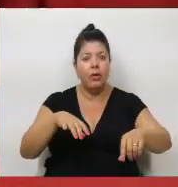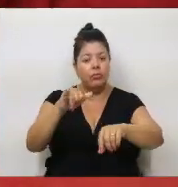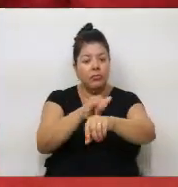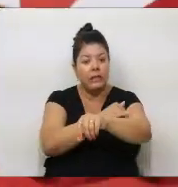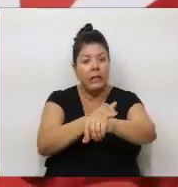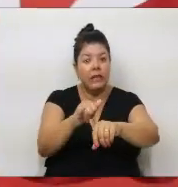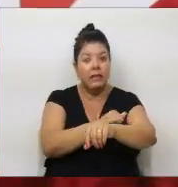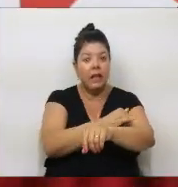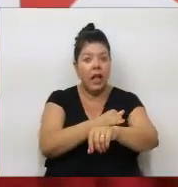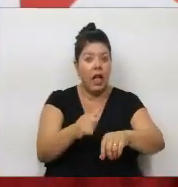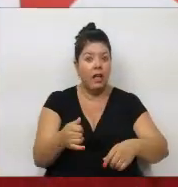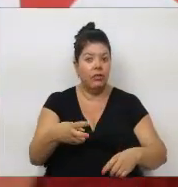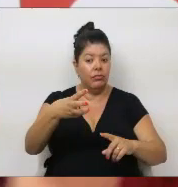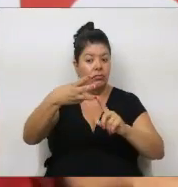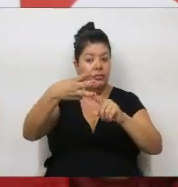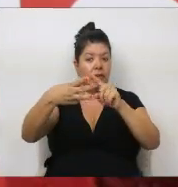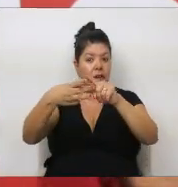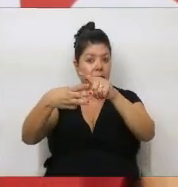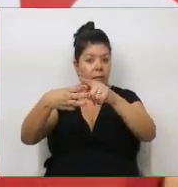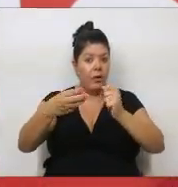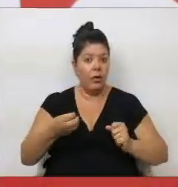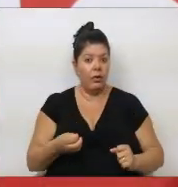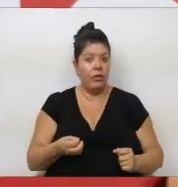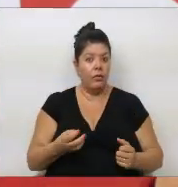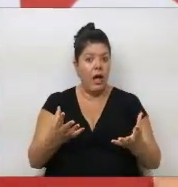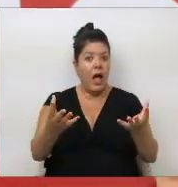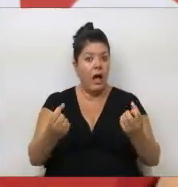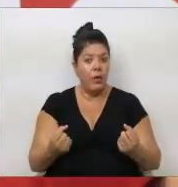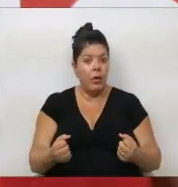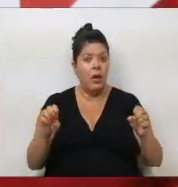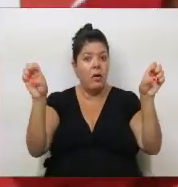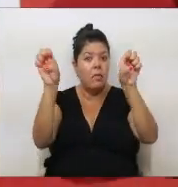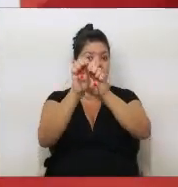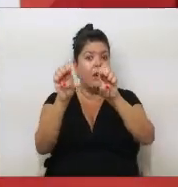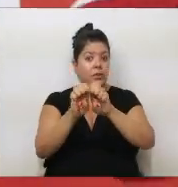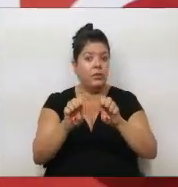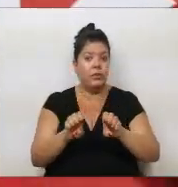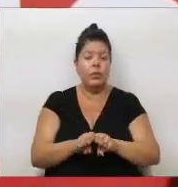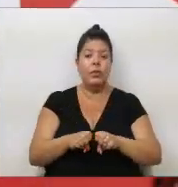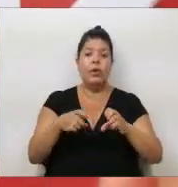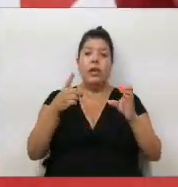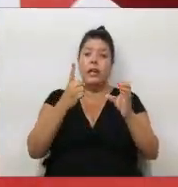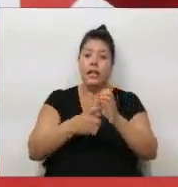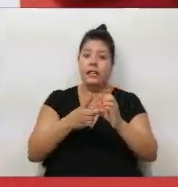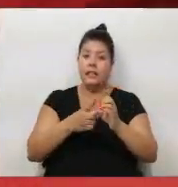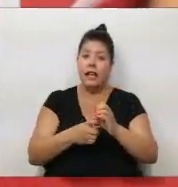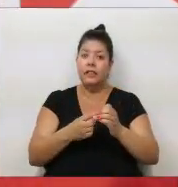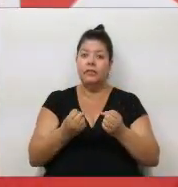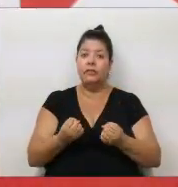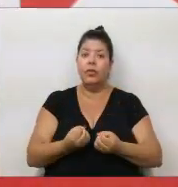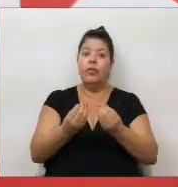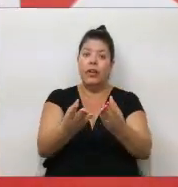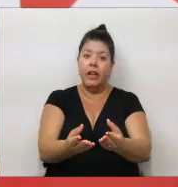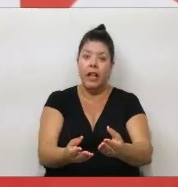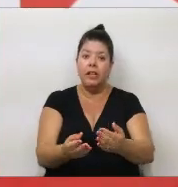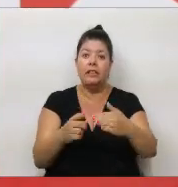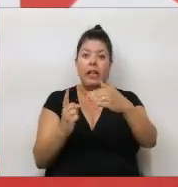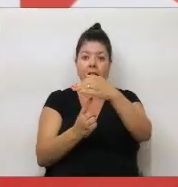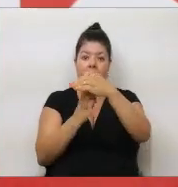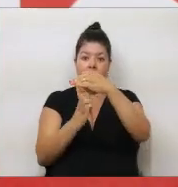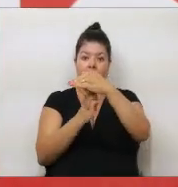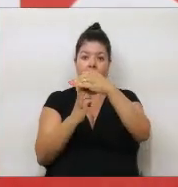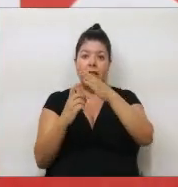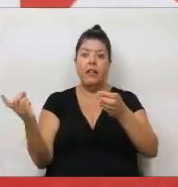internet, pontos virtuais que possam acolher com estrutura onde o município ofereça e as empresas venham com o seu trabalho,